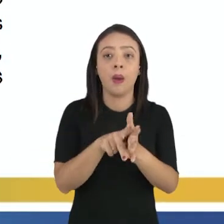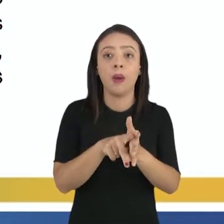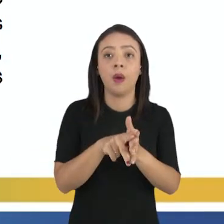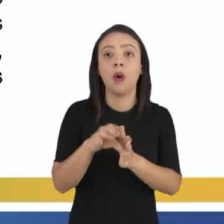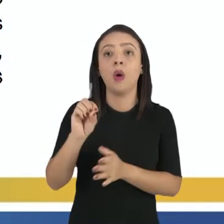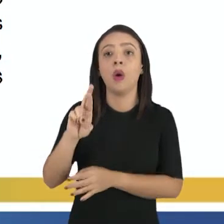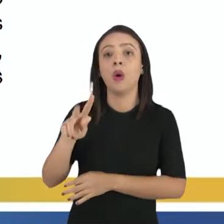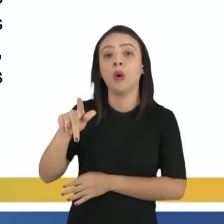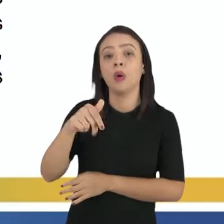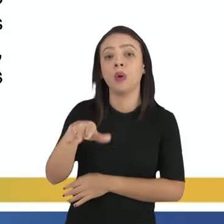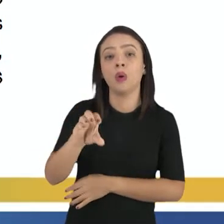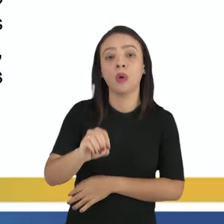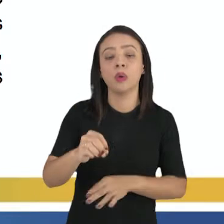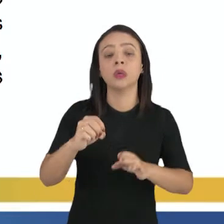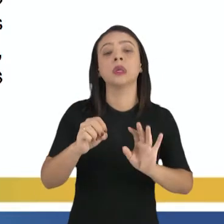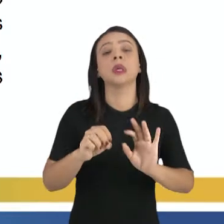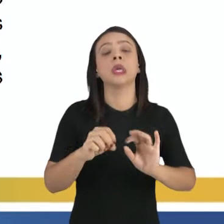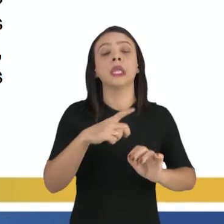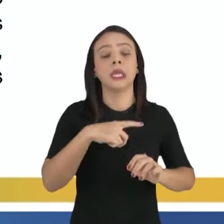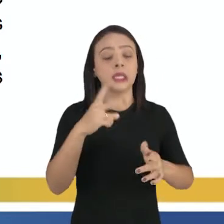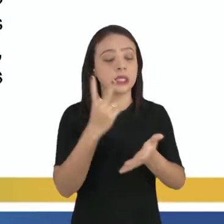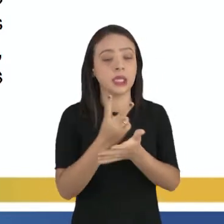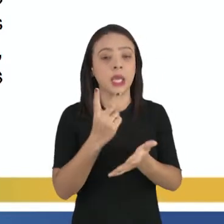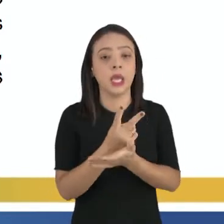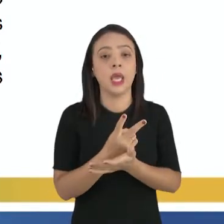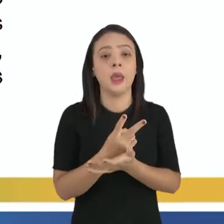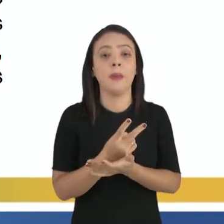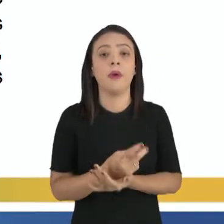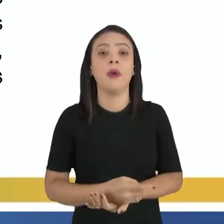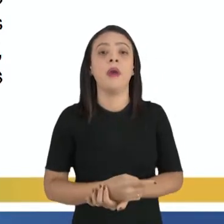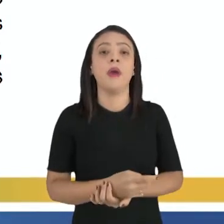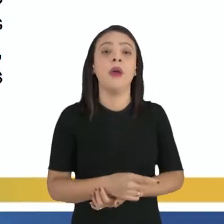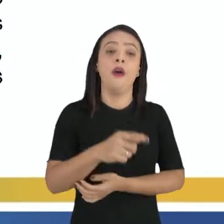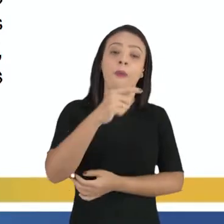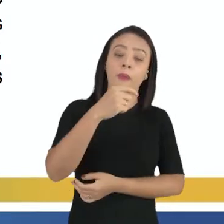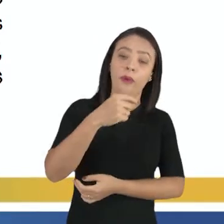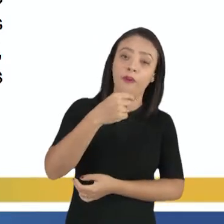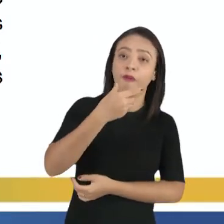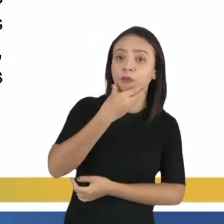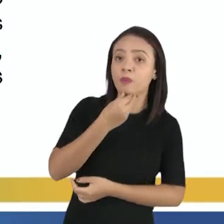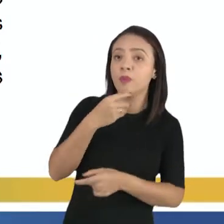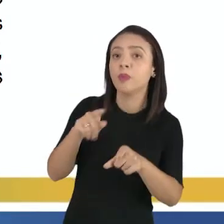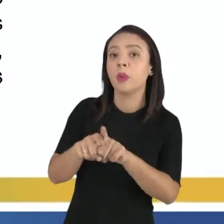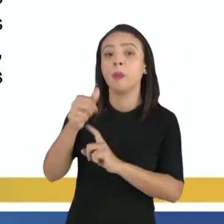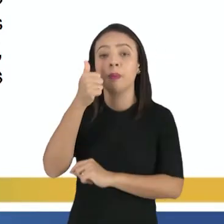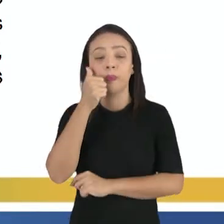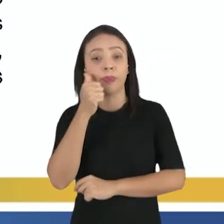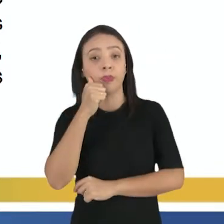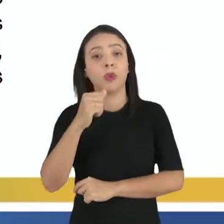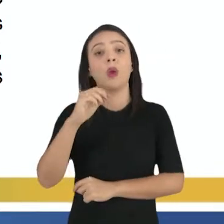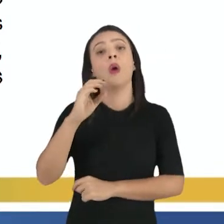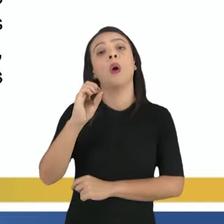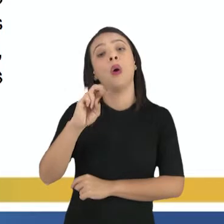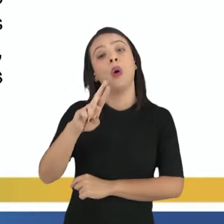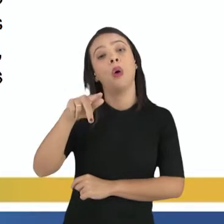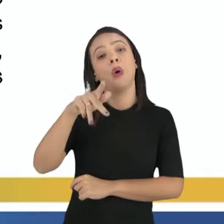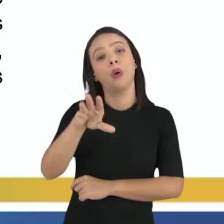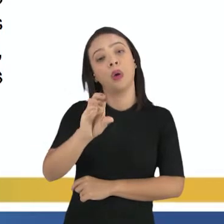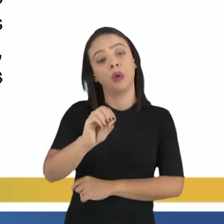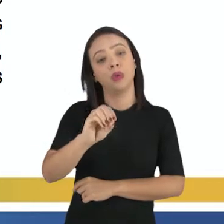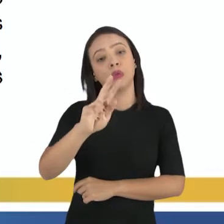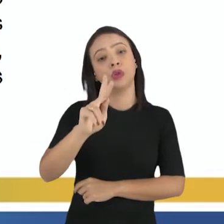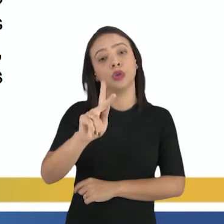possuir sempre um órgão genital masculino e um órgão genital feminino. E já os gametas produzidos por